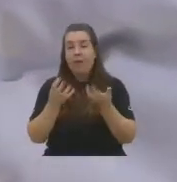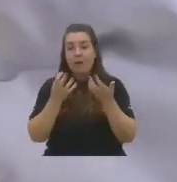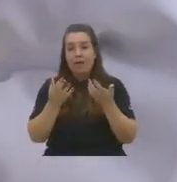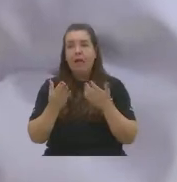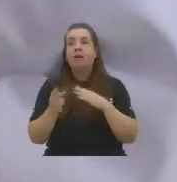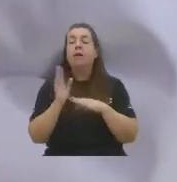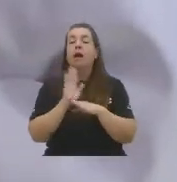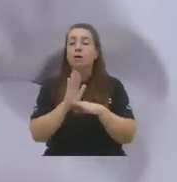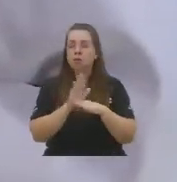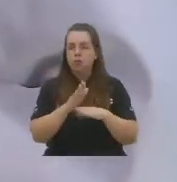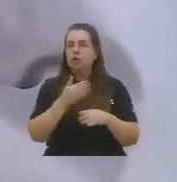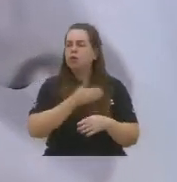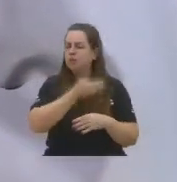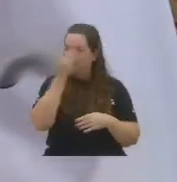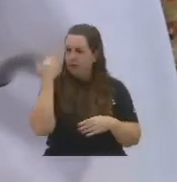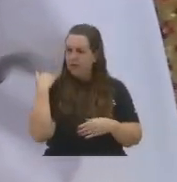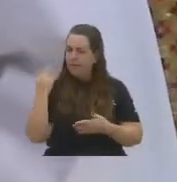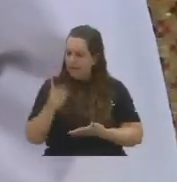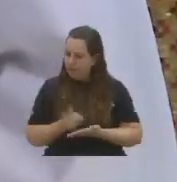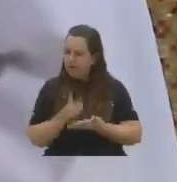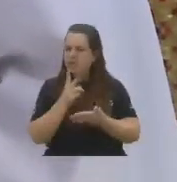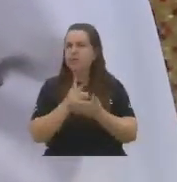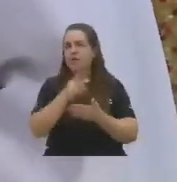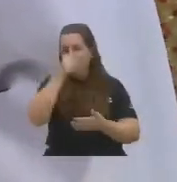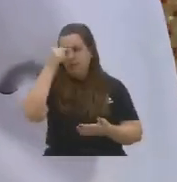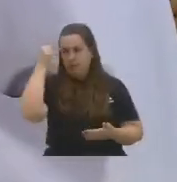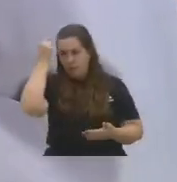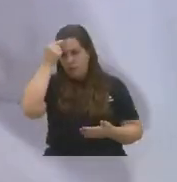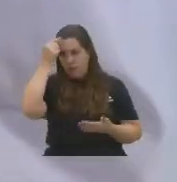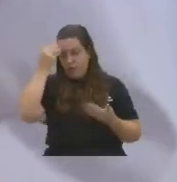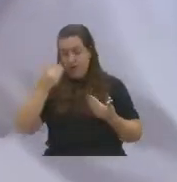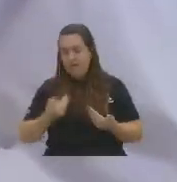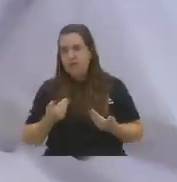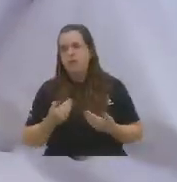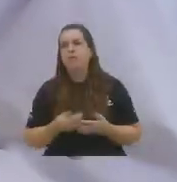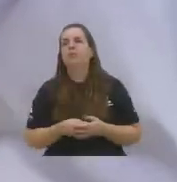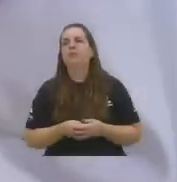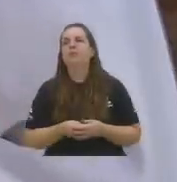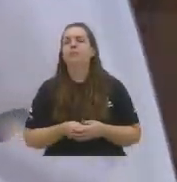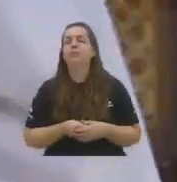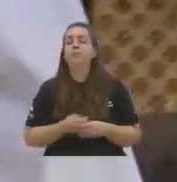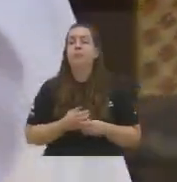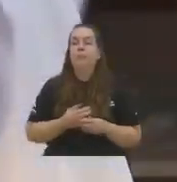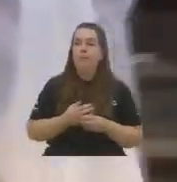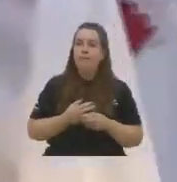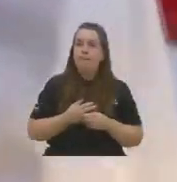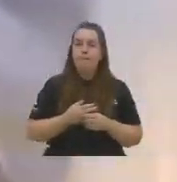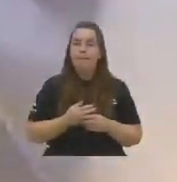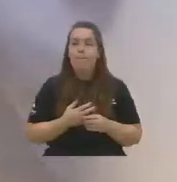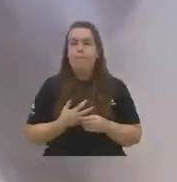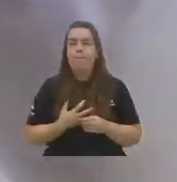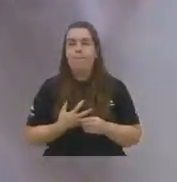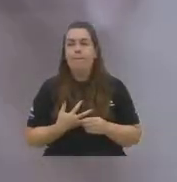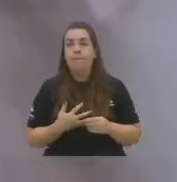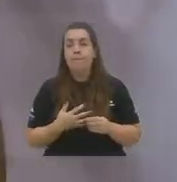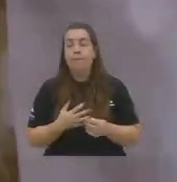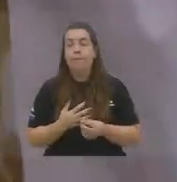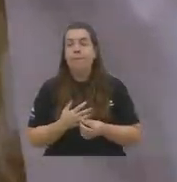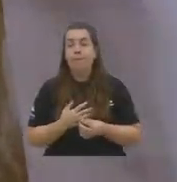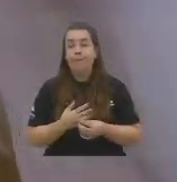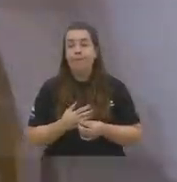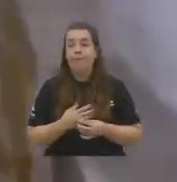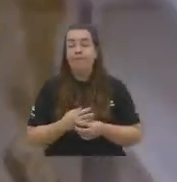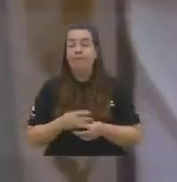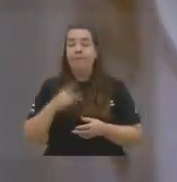Senhora para permanecer na santificação de nosso Senhor Jesus Cristo. Que as suas